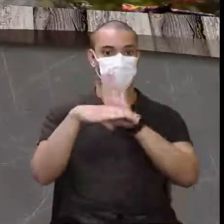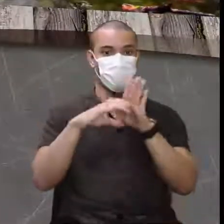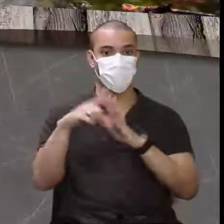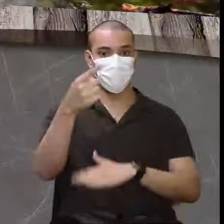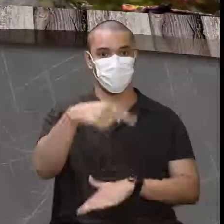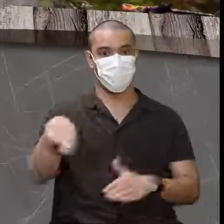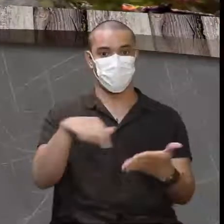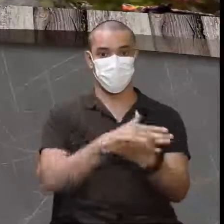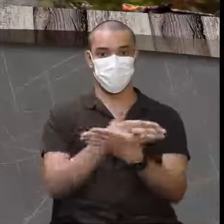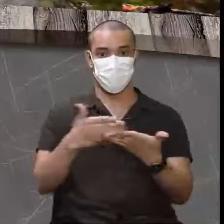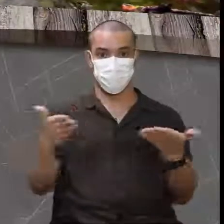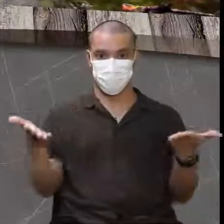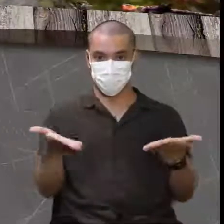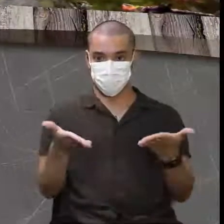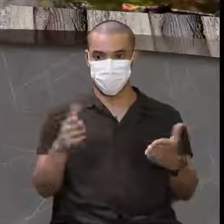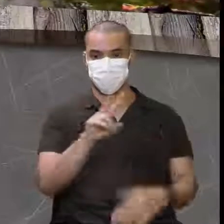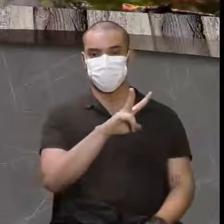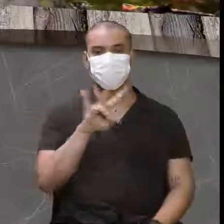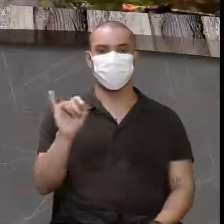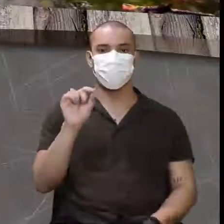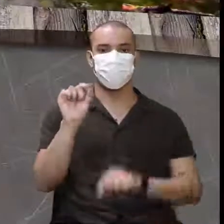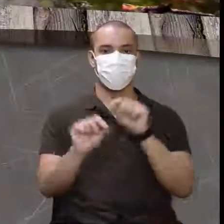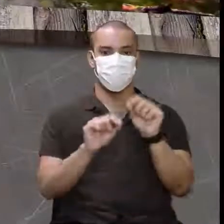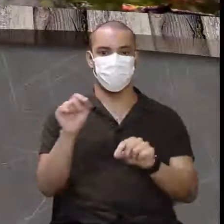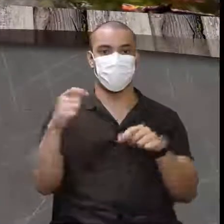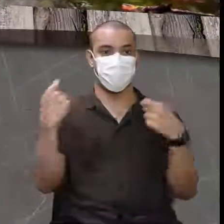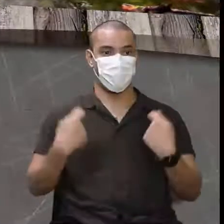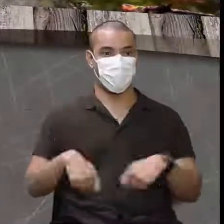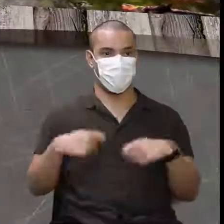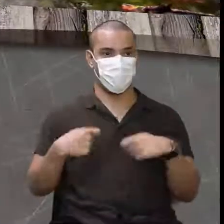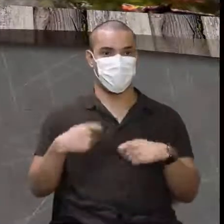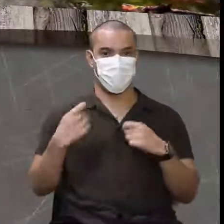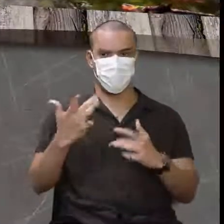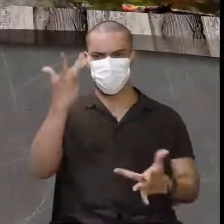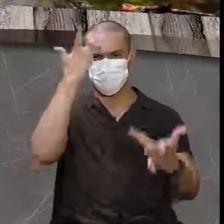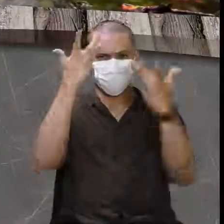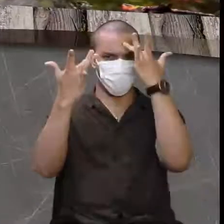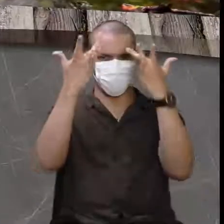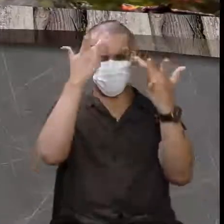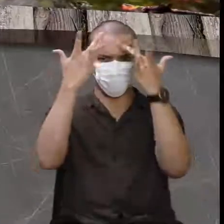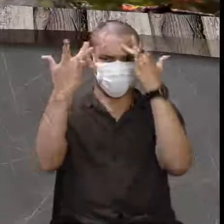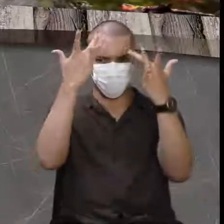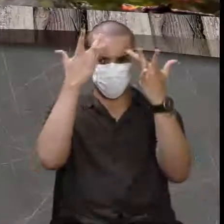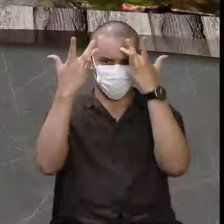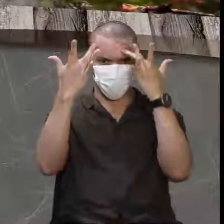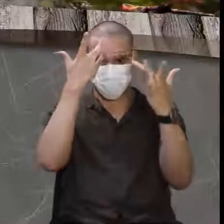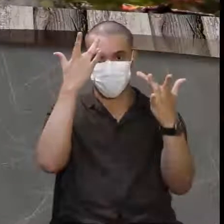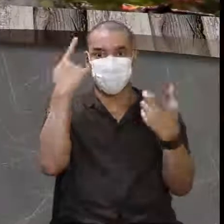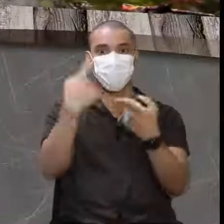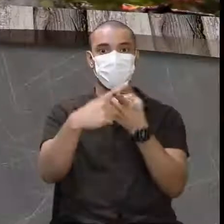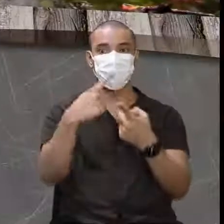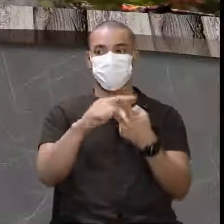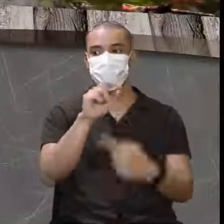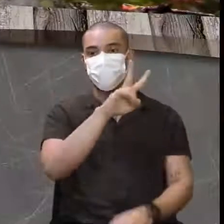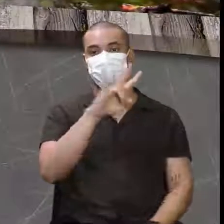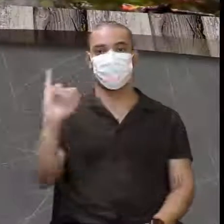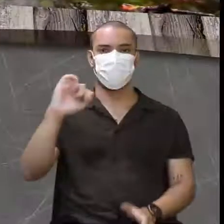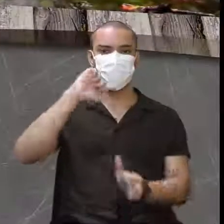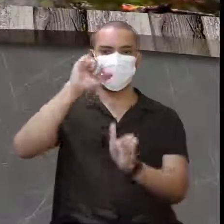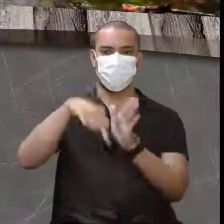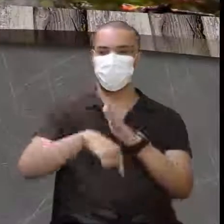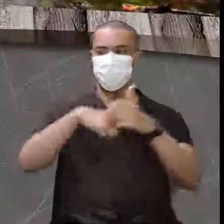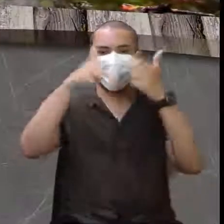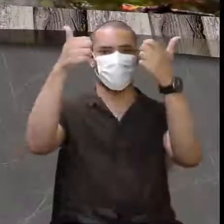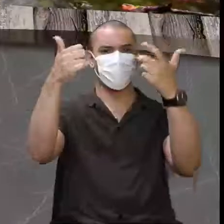a partir de agora, vai realmente precisar fixar, tá bom? Para que quando a gente vá aprofundando,